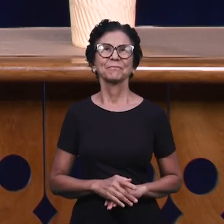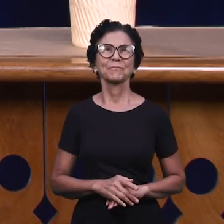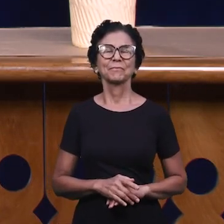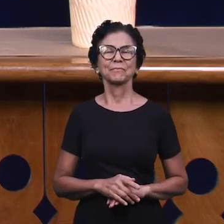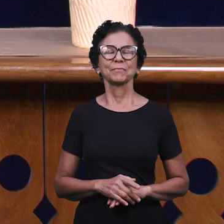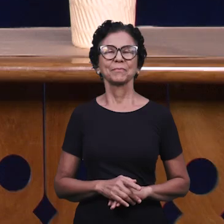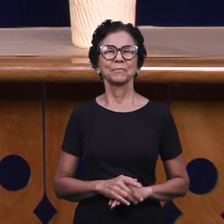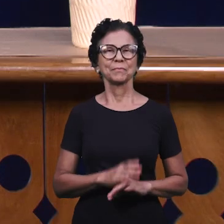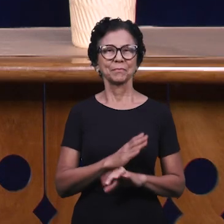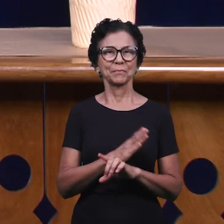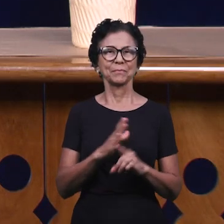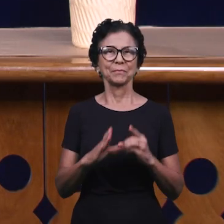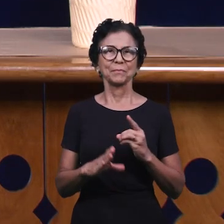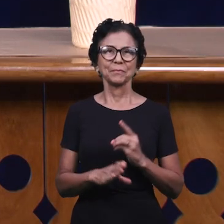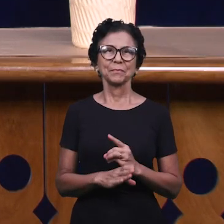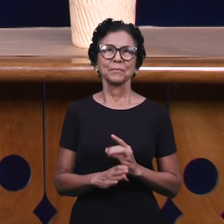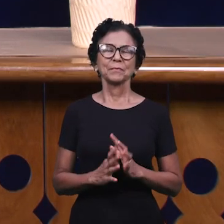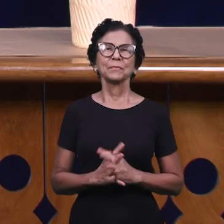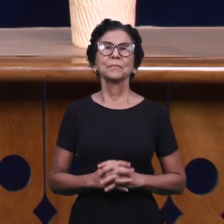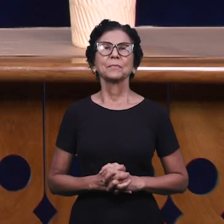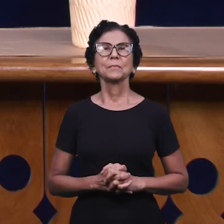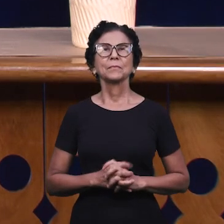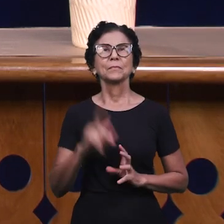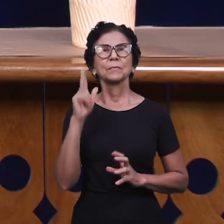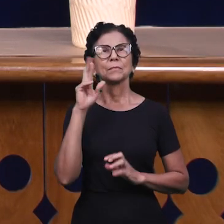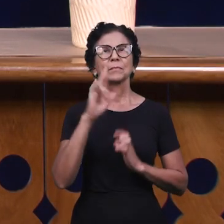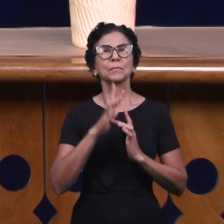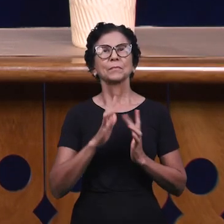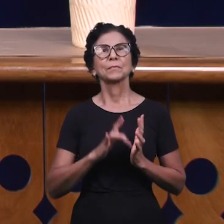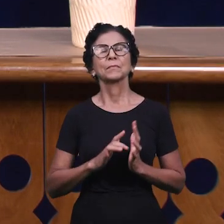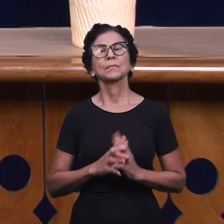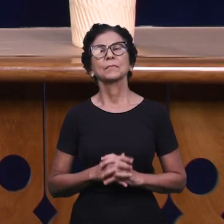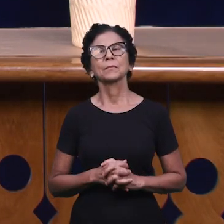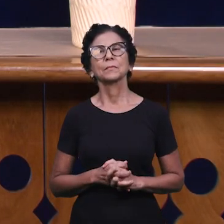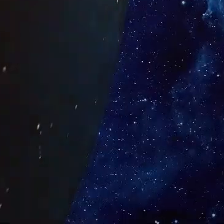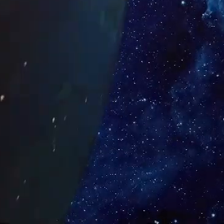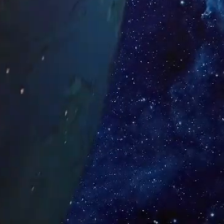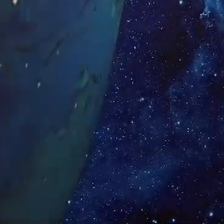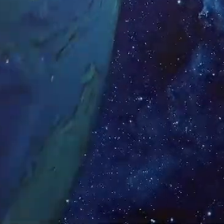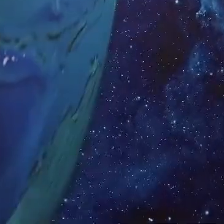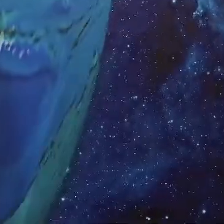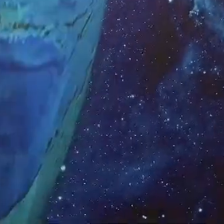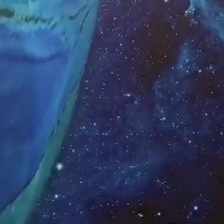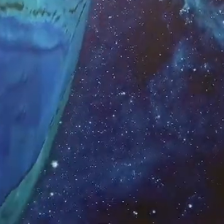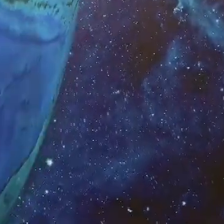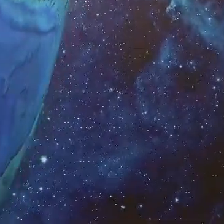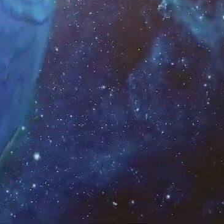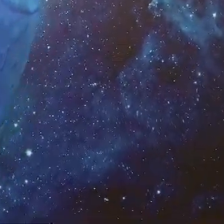aqui este culto com a paz do Senhor Jesus.